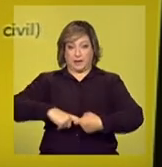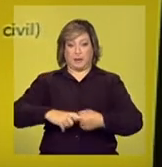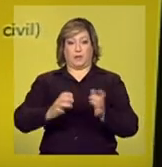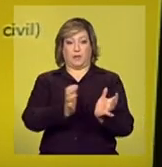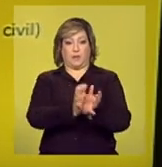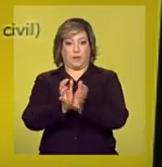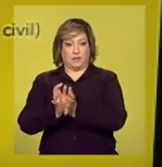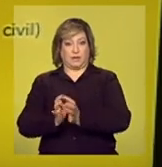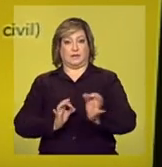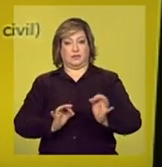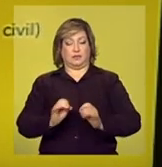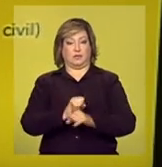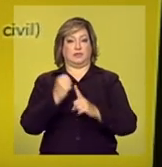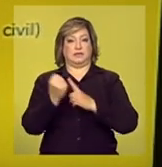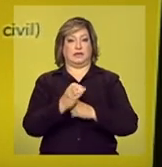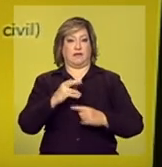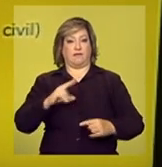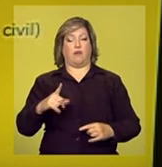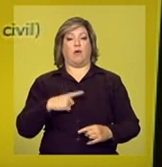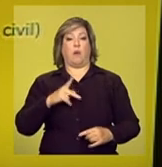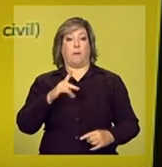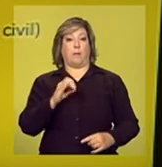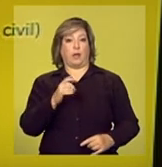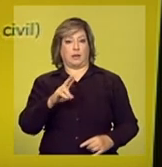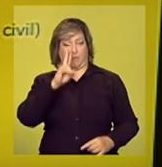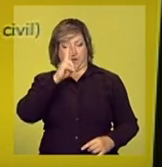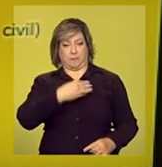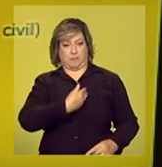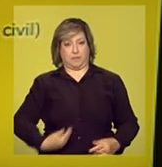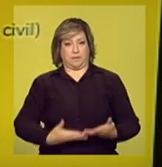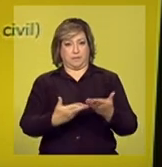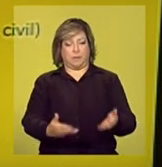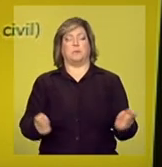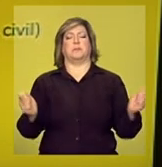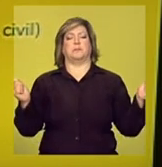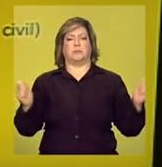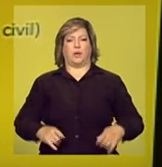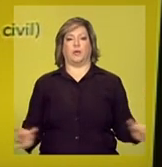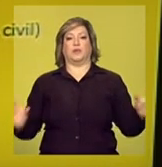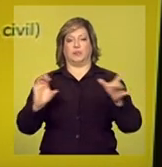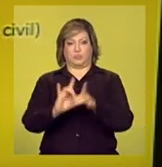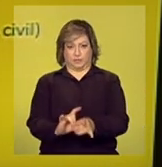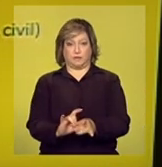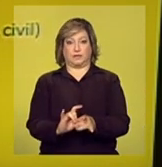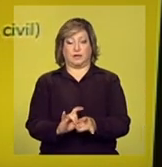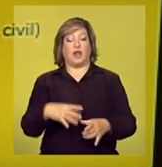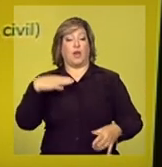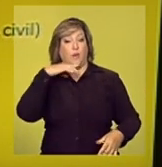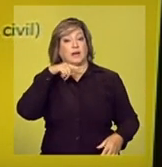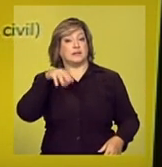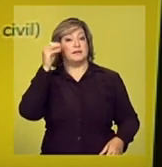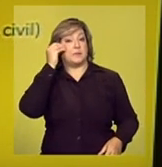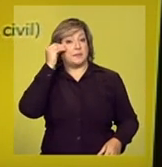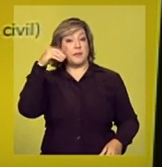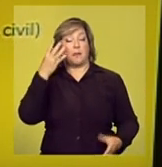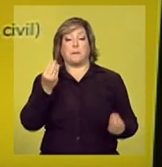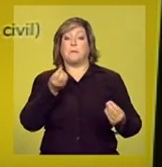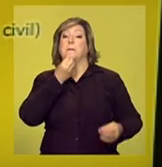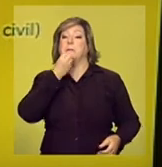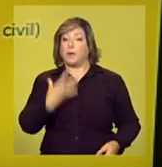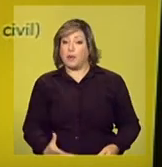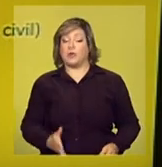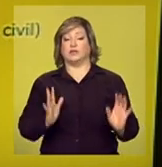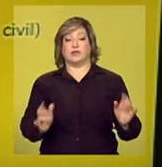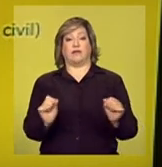sociedade civil e o poder público é possível. Acho que a experiência foi bastante positiva. A gente já fez a devolutiva